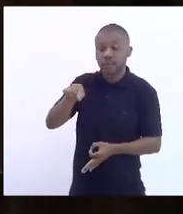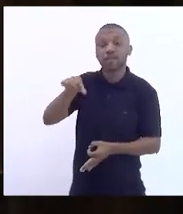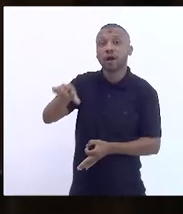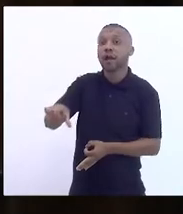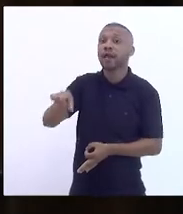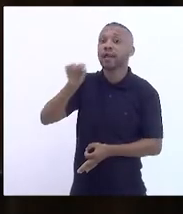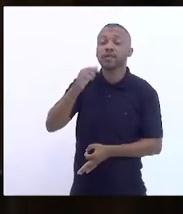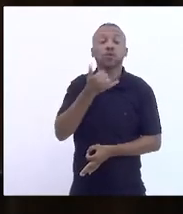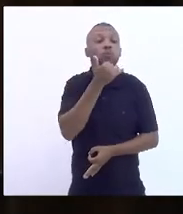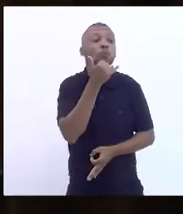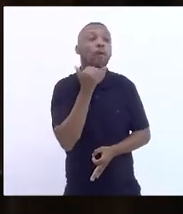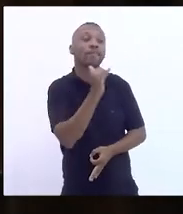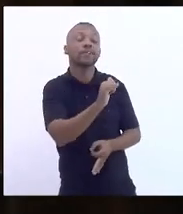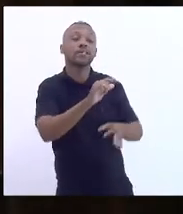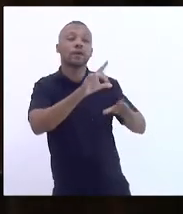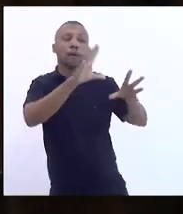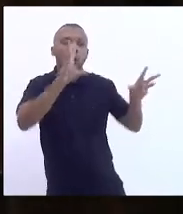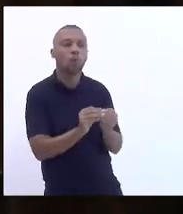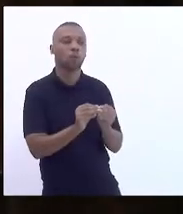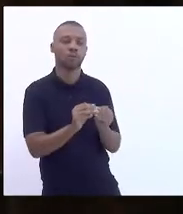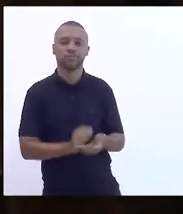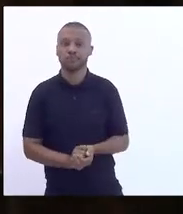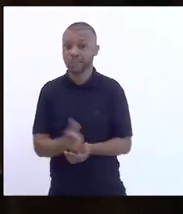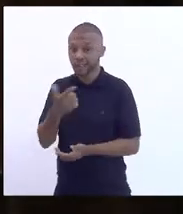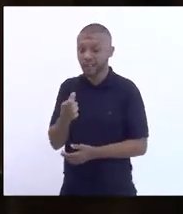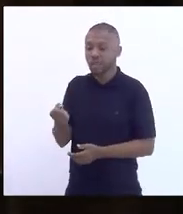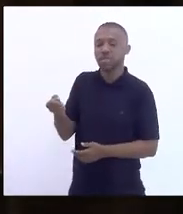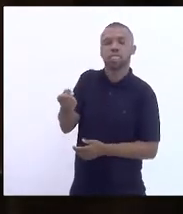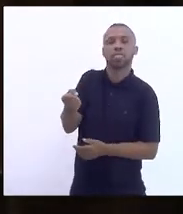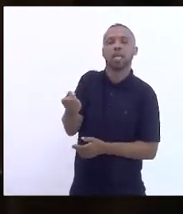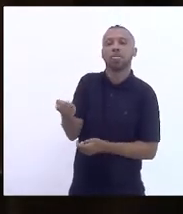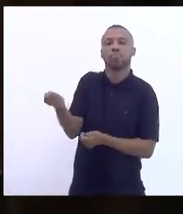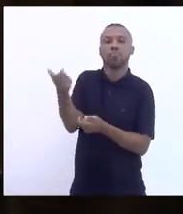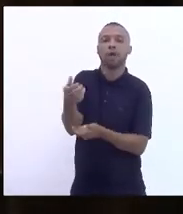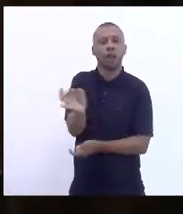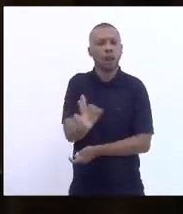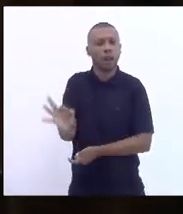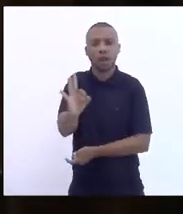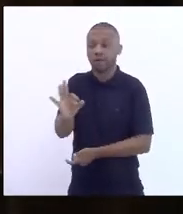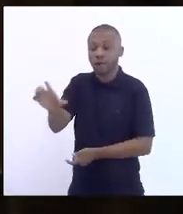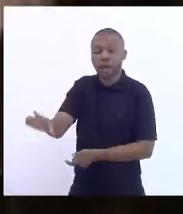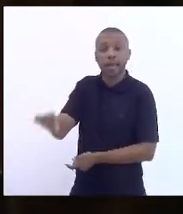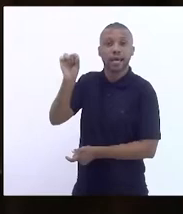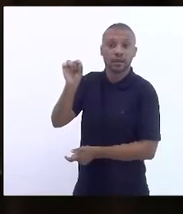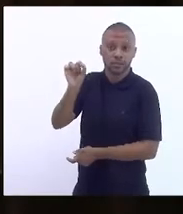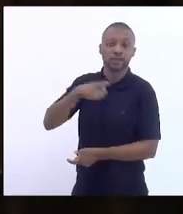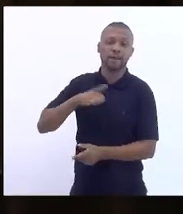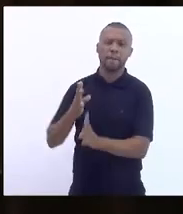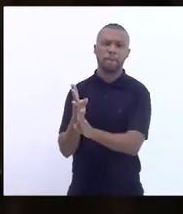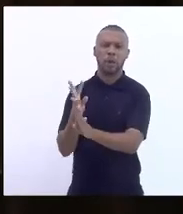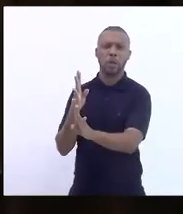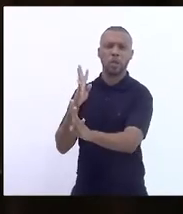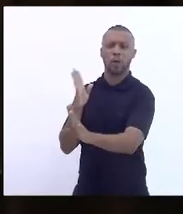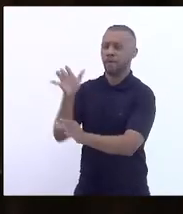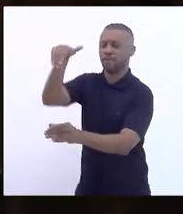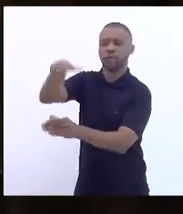É concluir meu querido colocado eleito fila para votar nas nossas chapas então